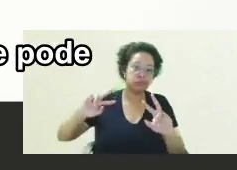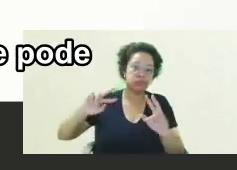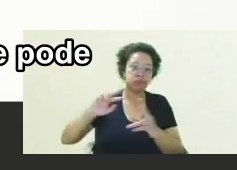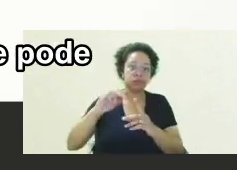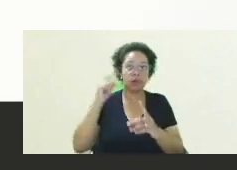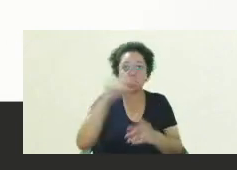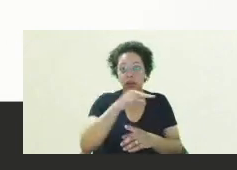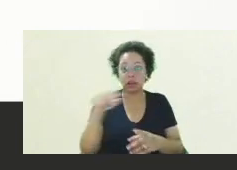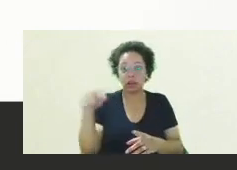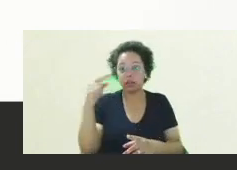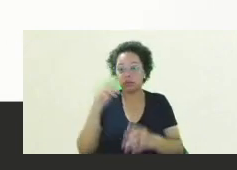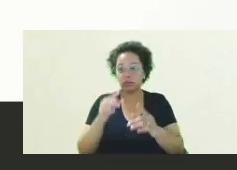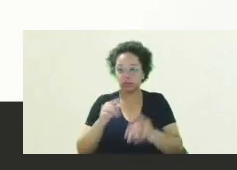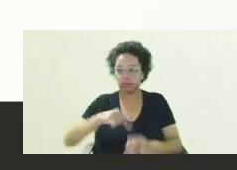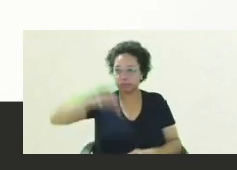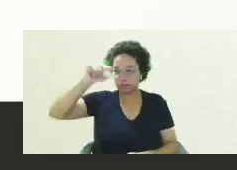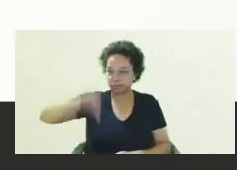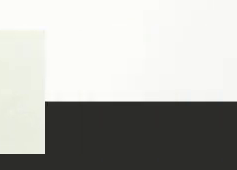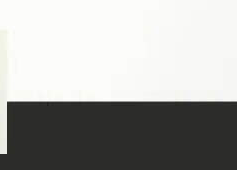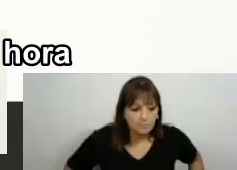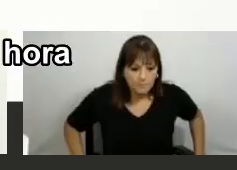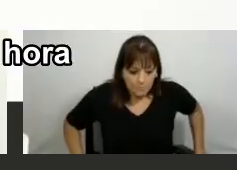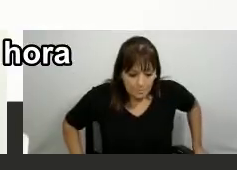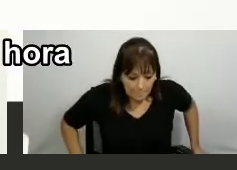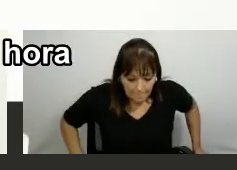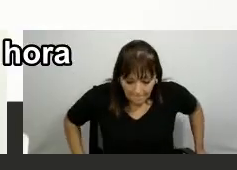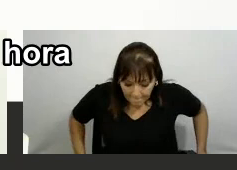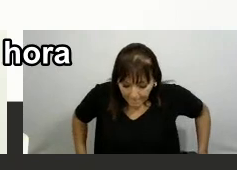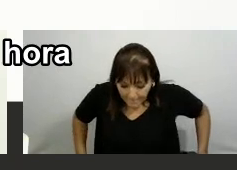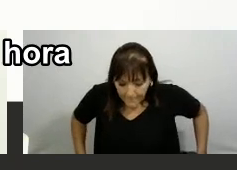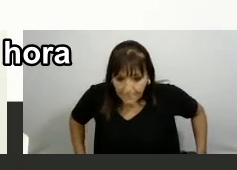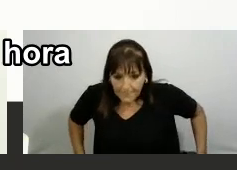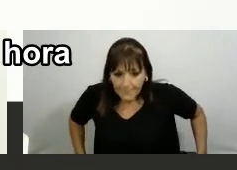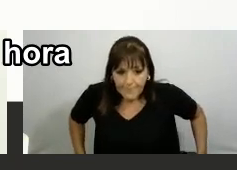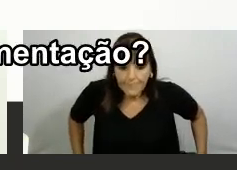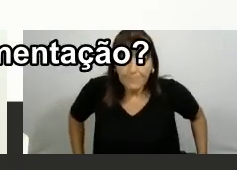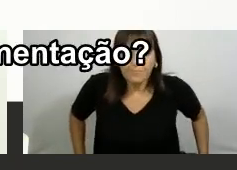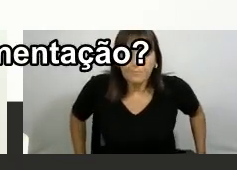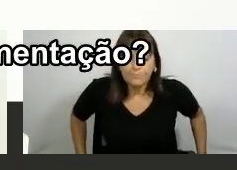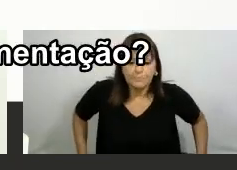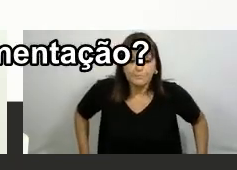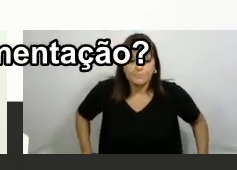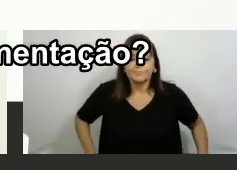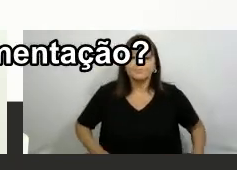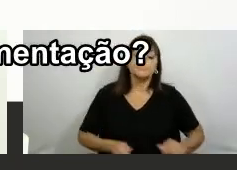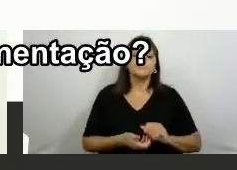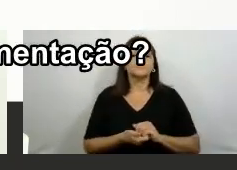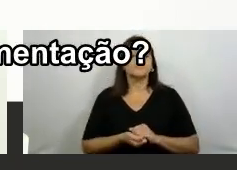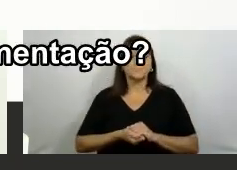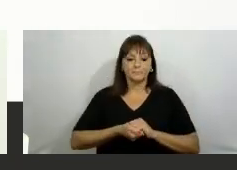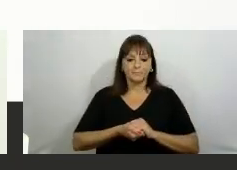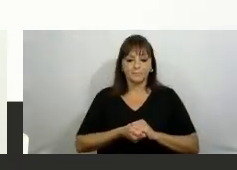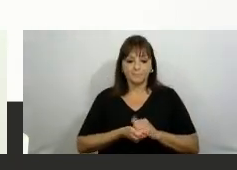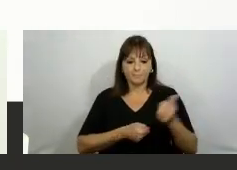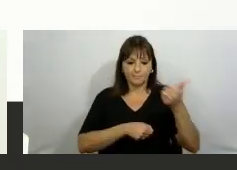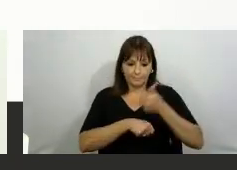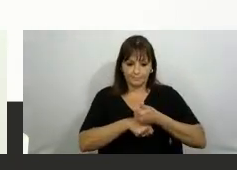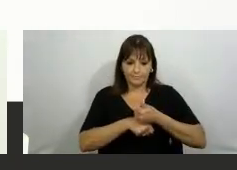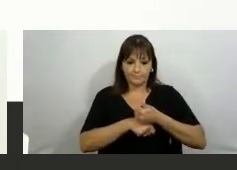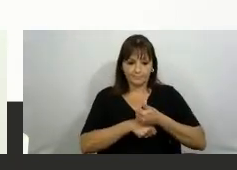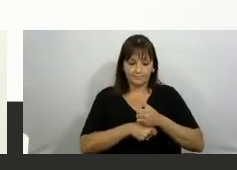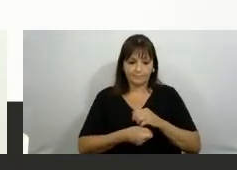E o quanto a gente pode e deve exigir desses profissionais na hora de construir essa nova